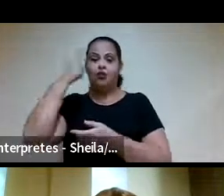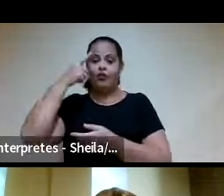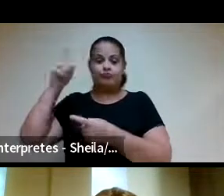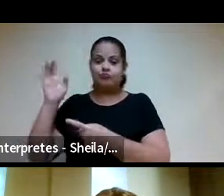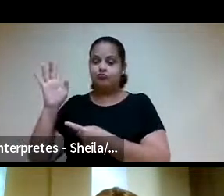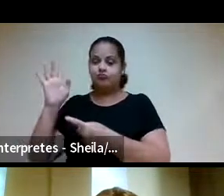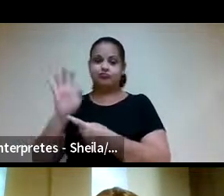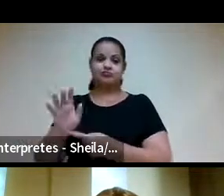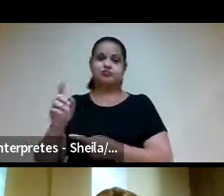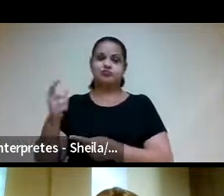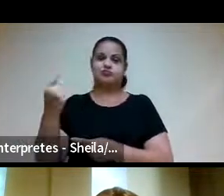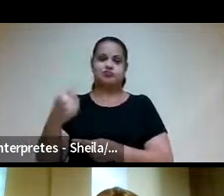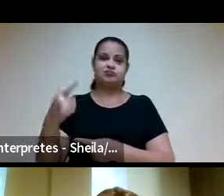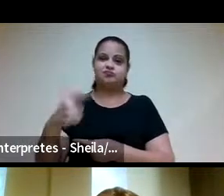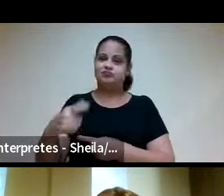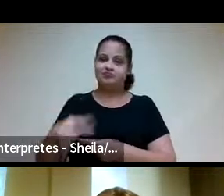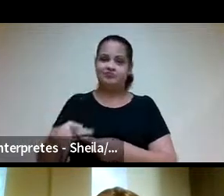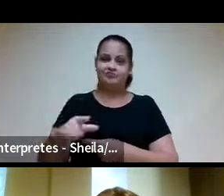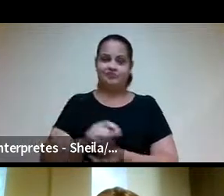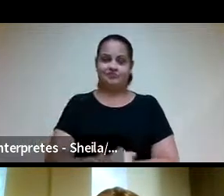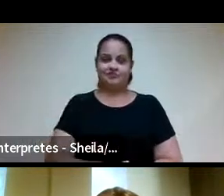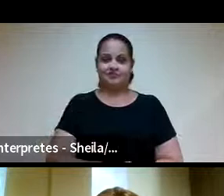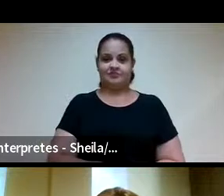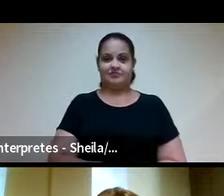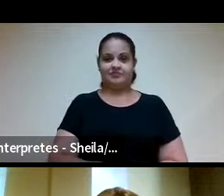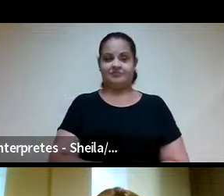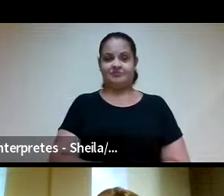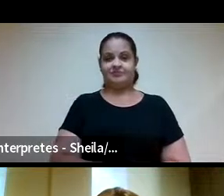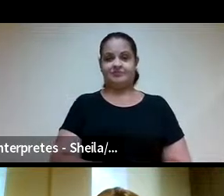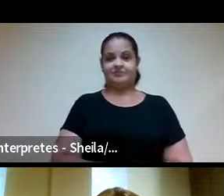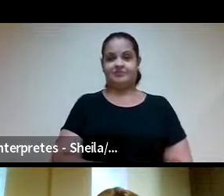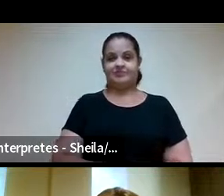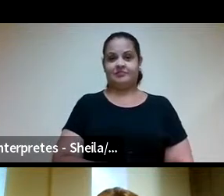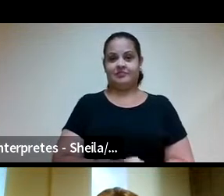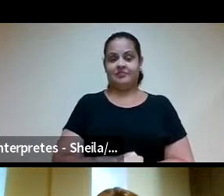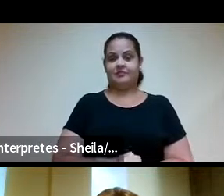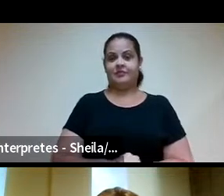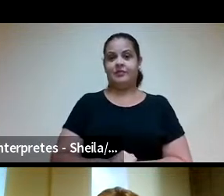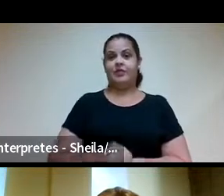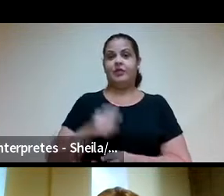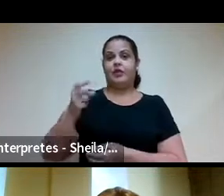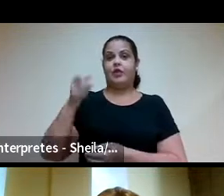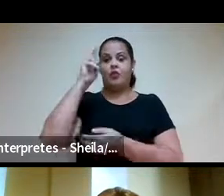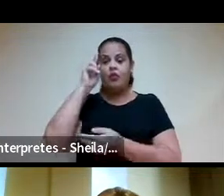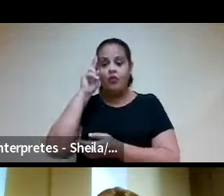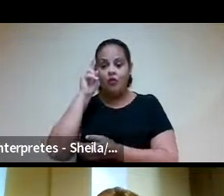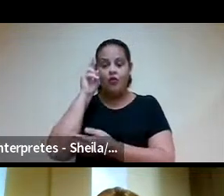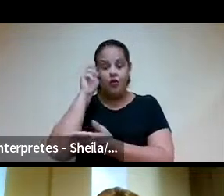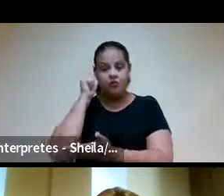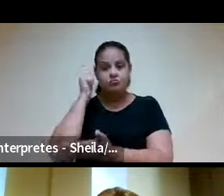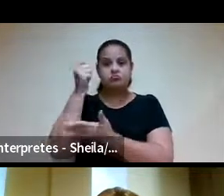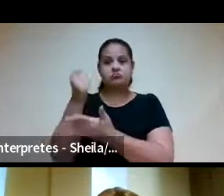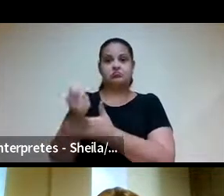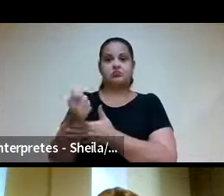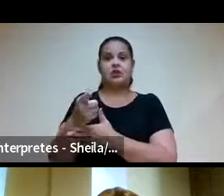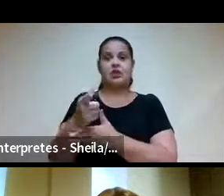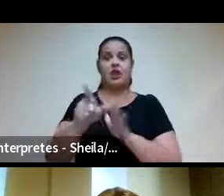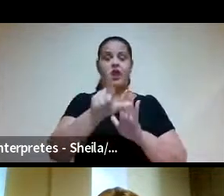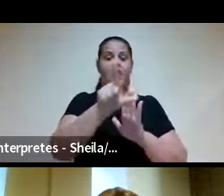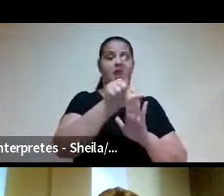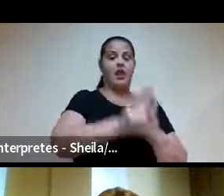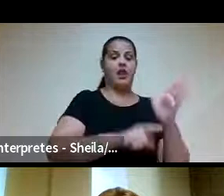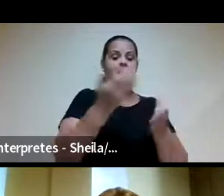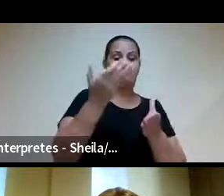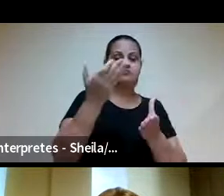verdade, não que ela não tenha comparecido. A parte não desincumbiu o seu dever legal e processual de